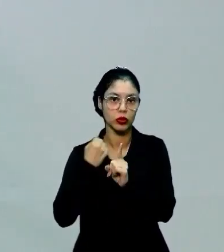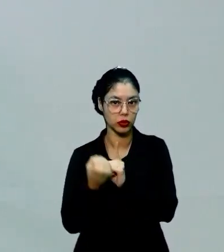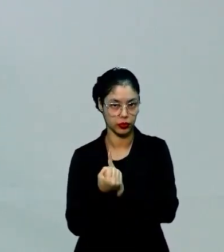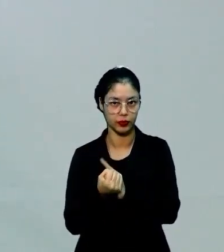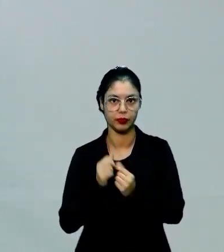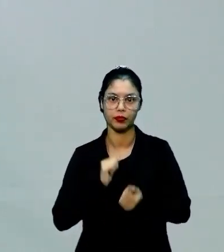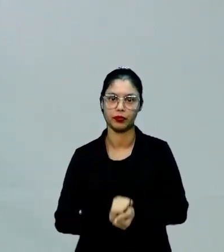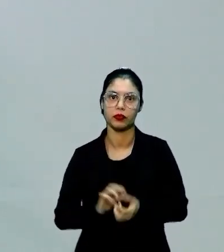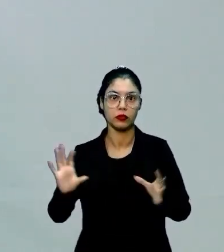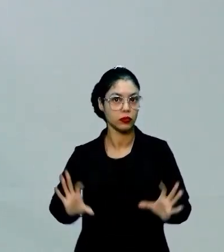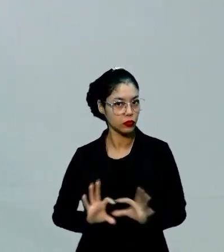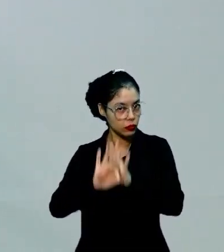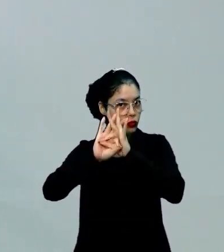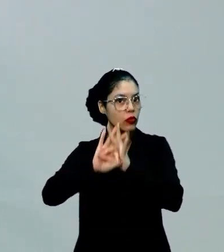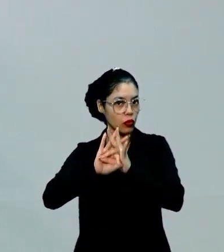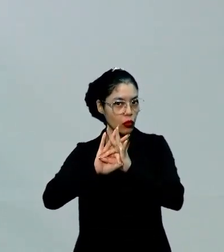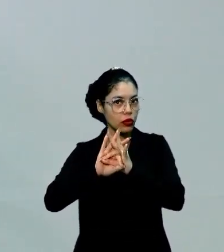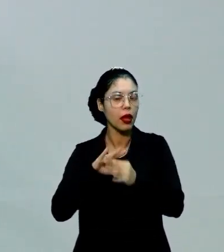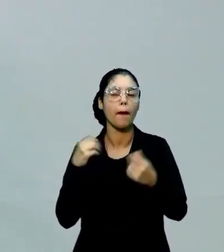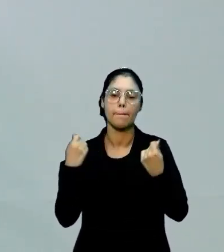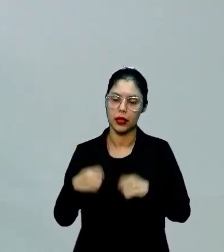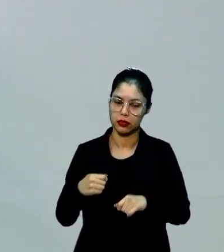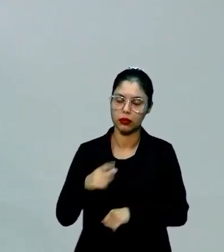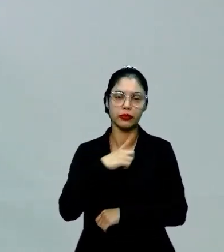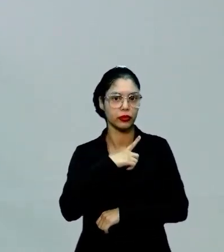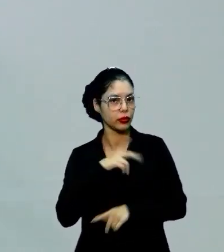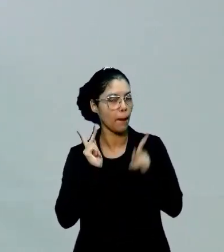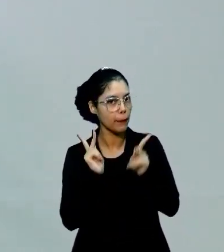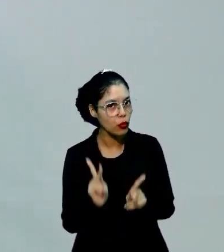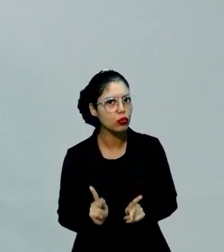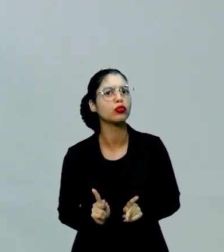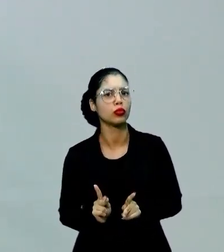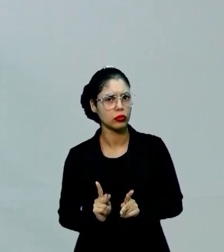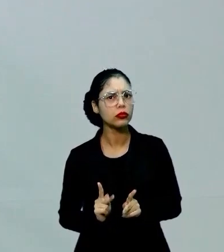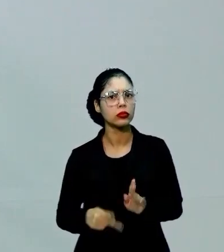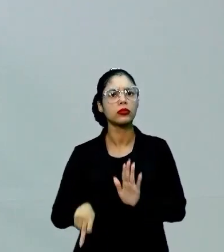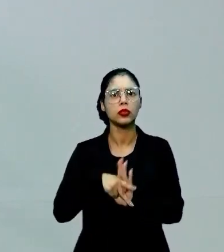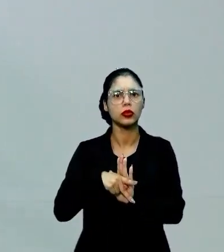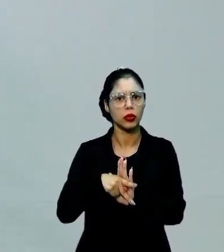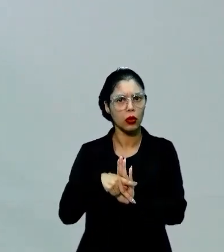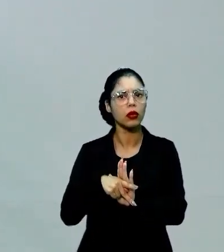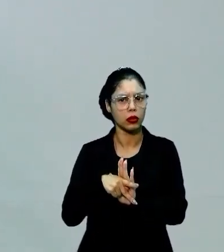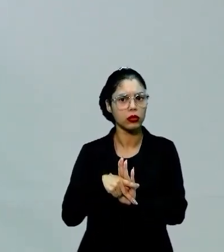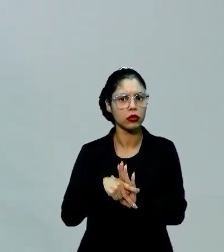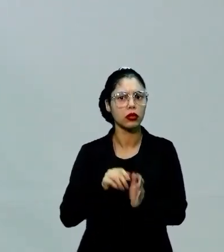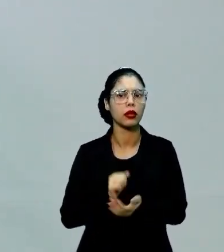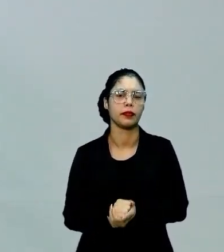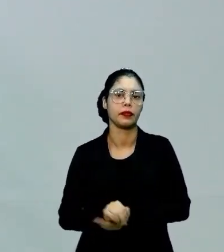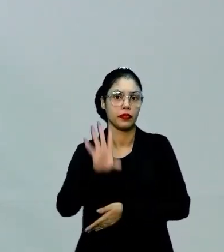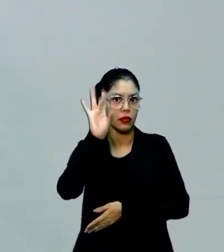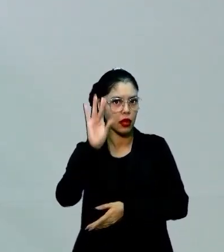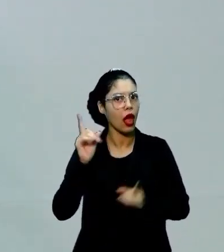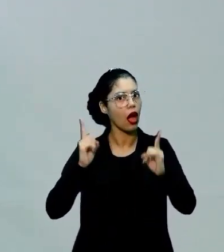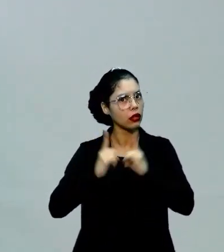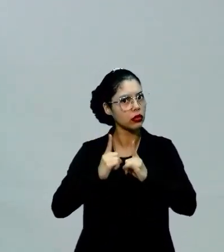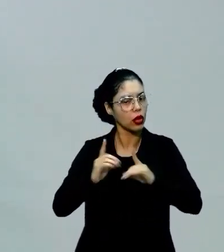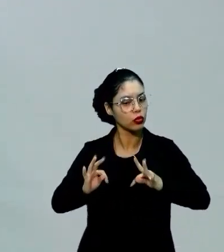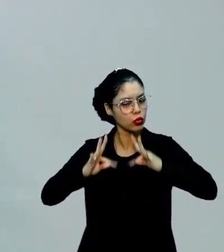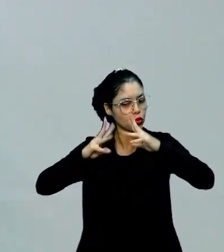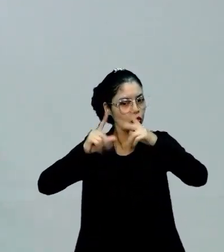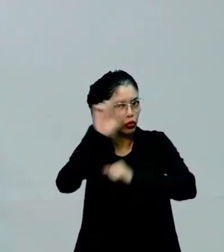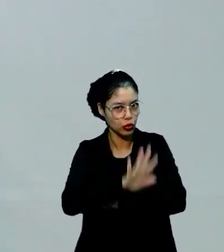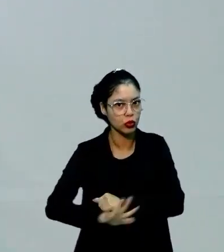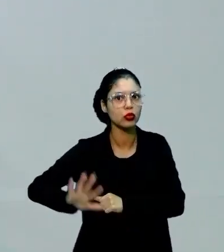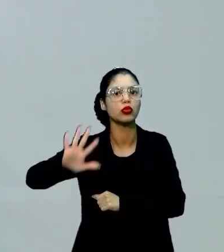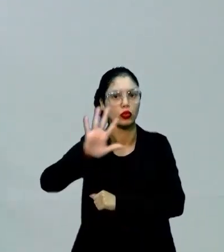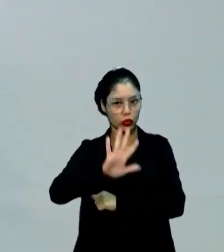isso, precisamos de comportamentos que sejam compatíveis, que venham atender justamente